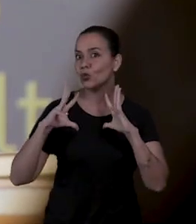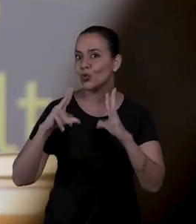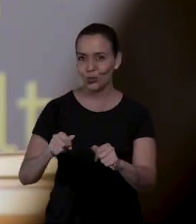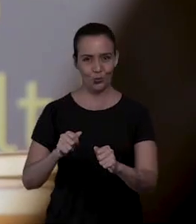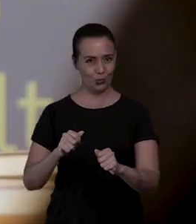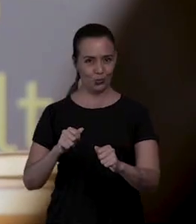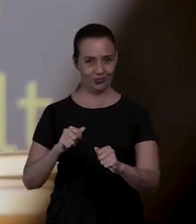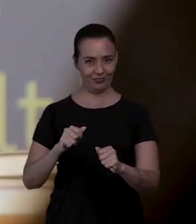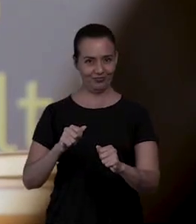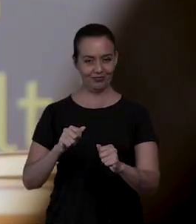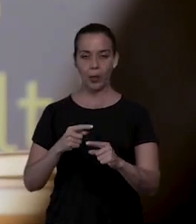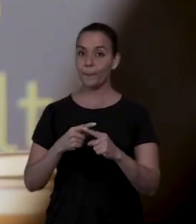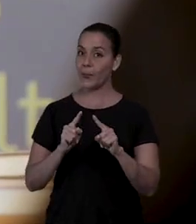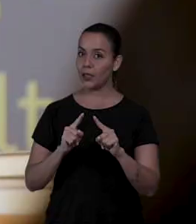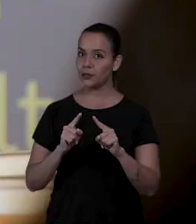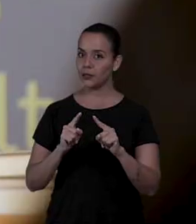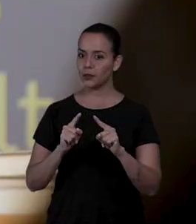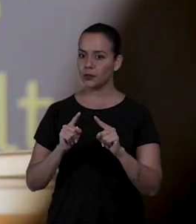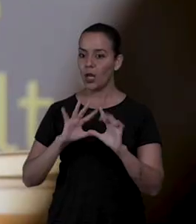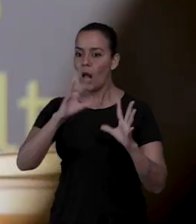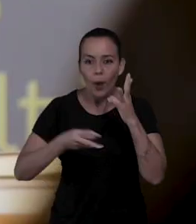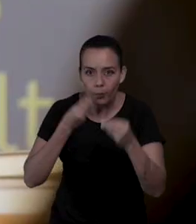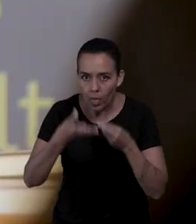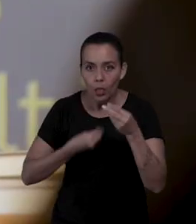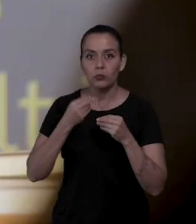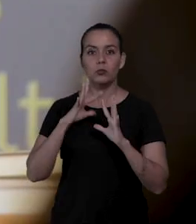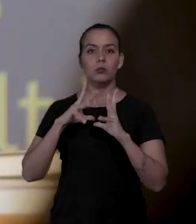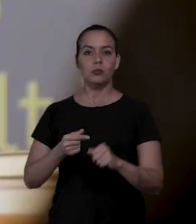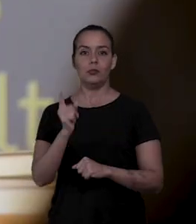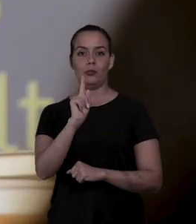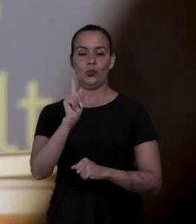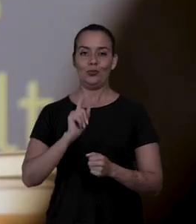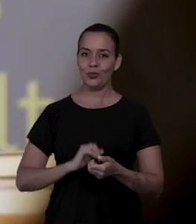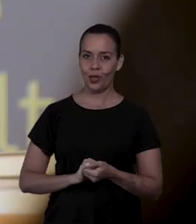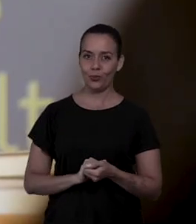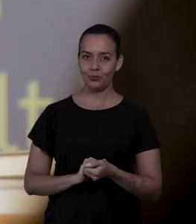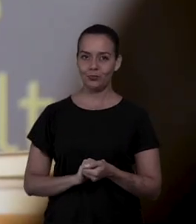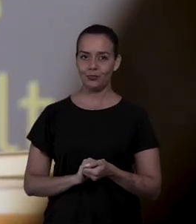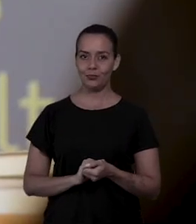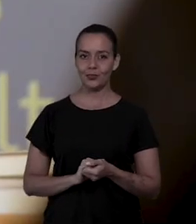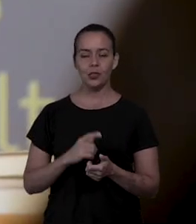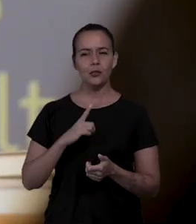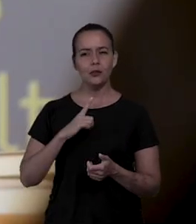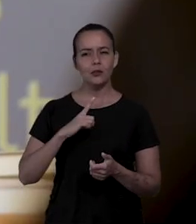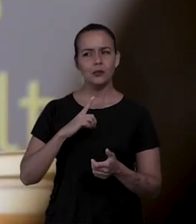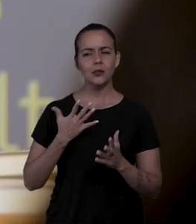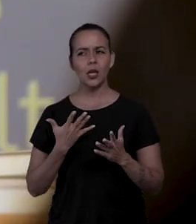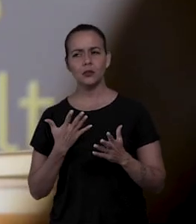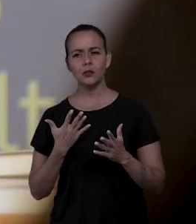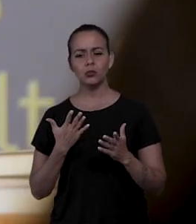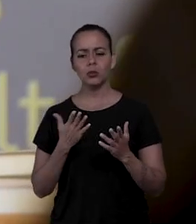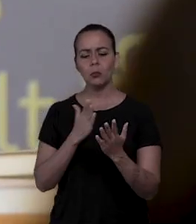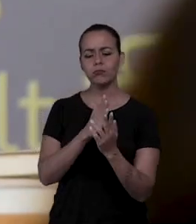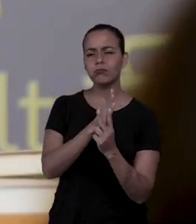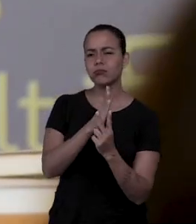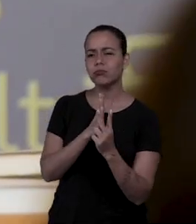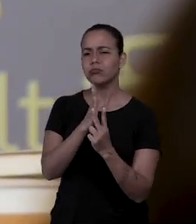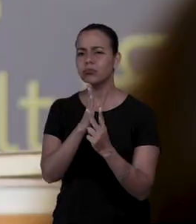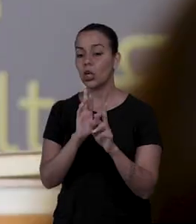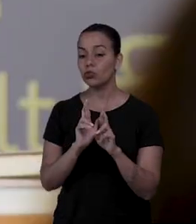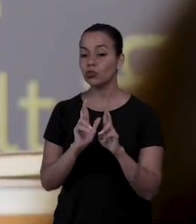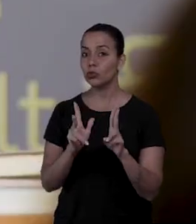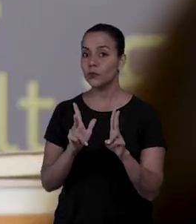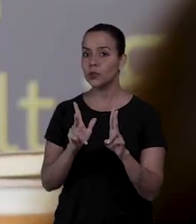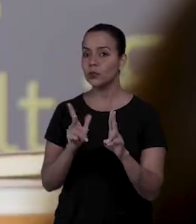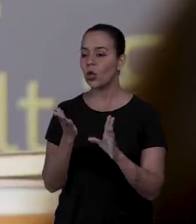tudo, mas não tudo. Ou seja, tem uma nuance. A diferença